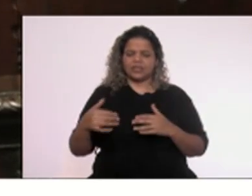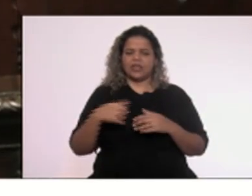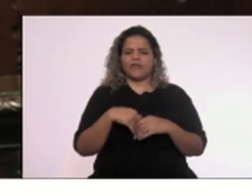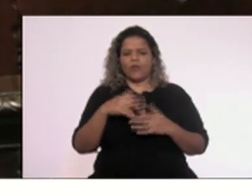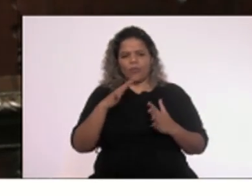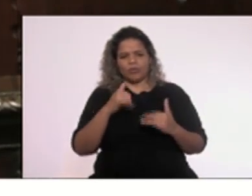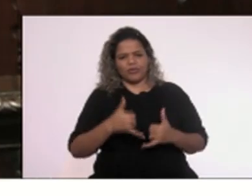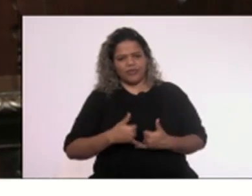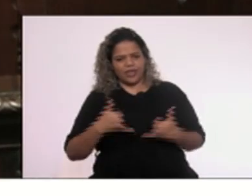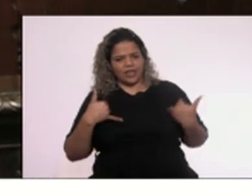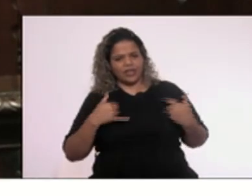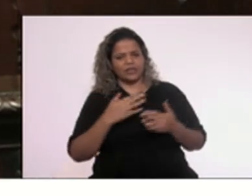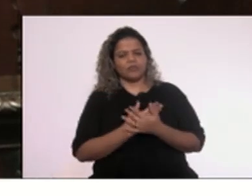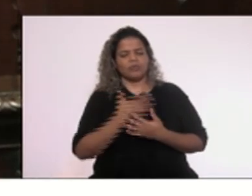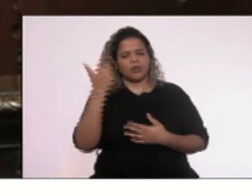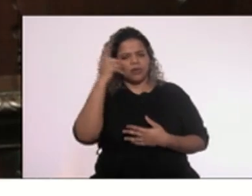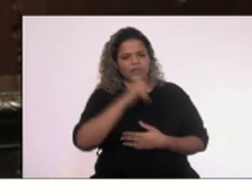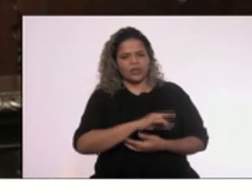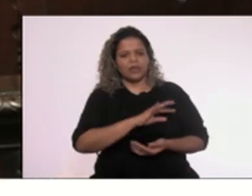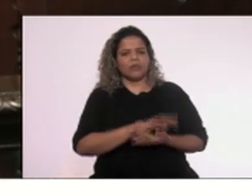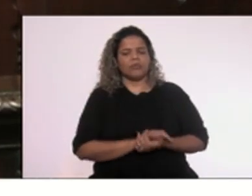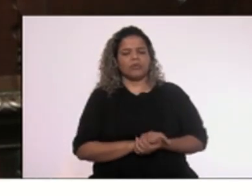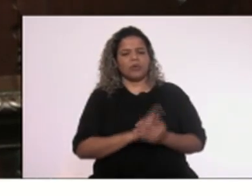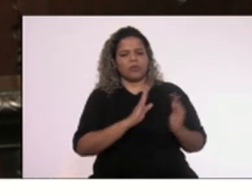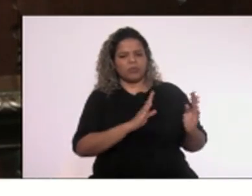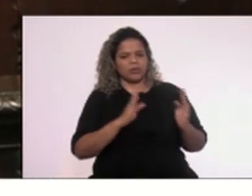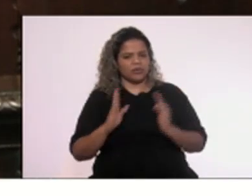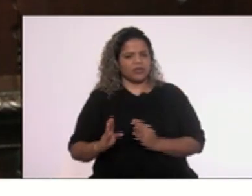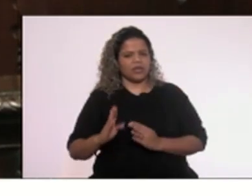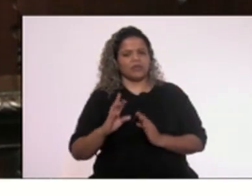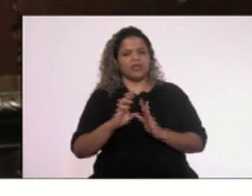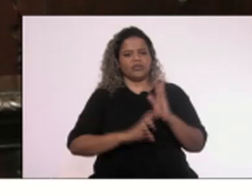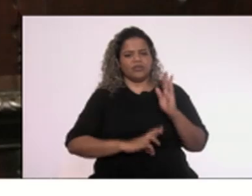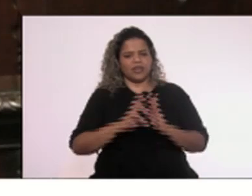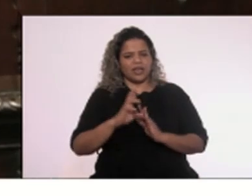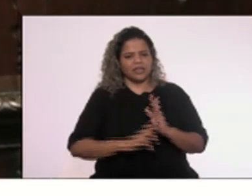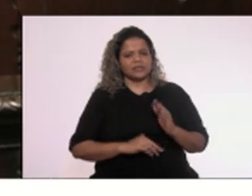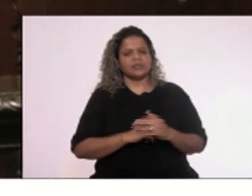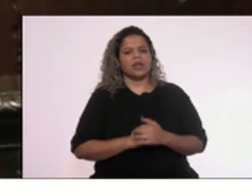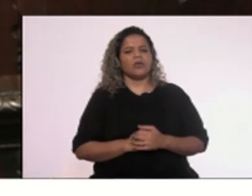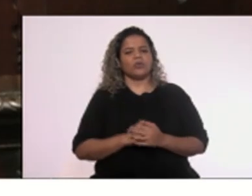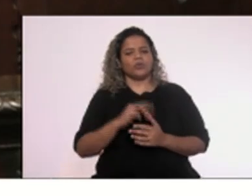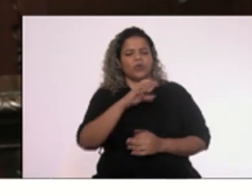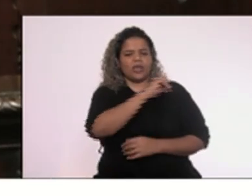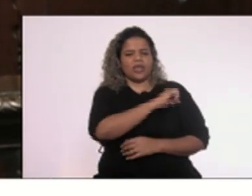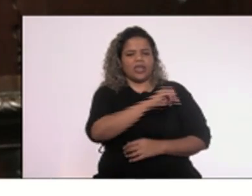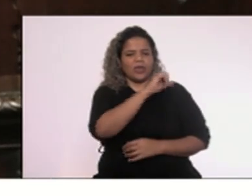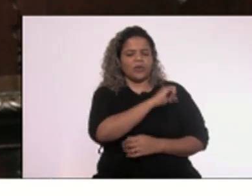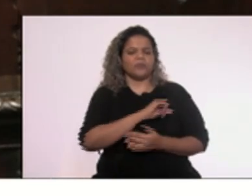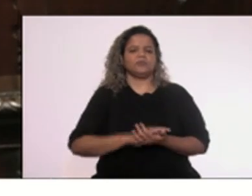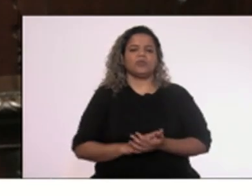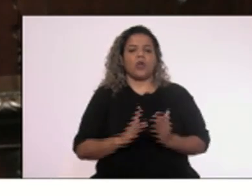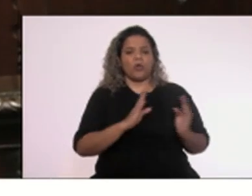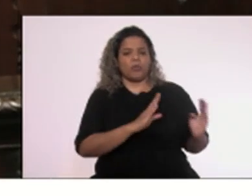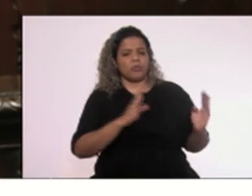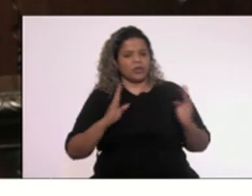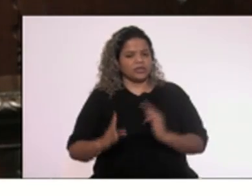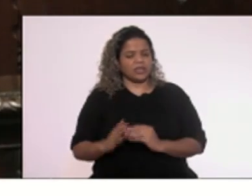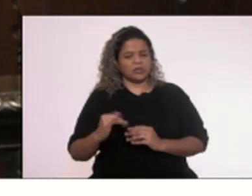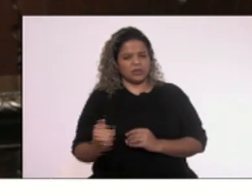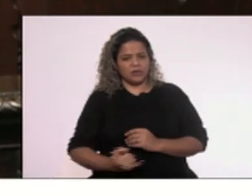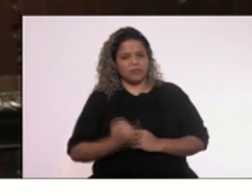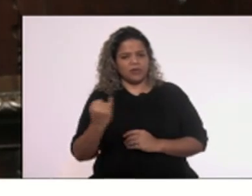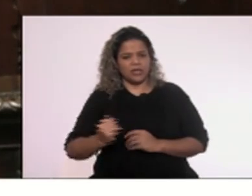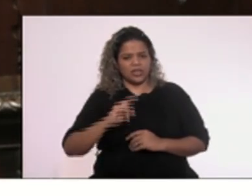fico muito honrado de poder contribuir nesse processo de reedificação do Rio de Janeiro. Um processo importante que a